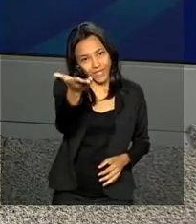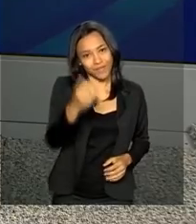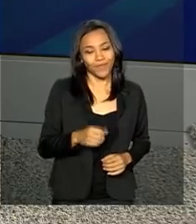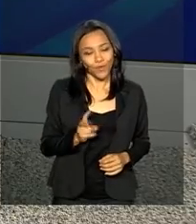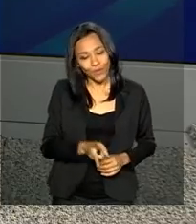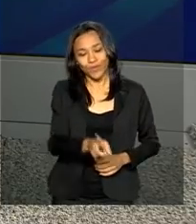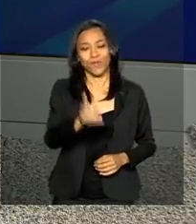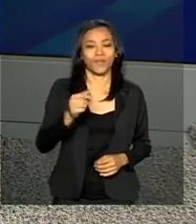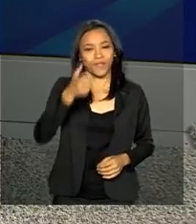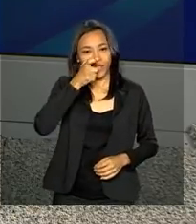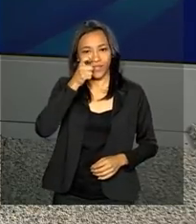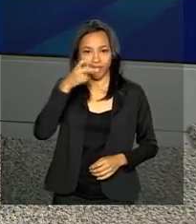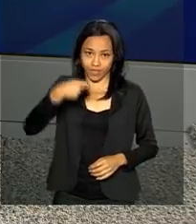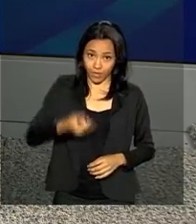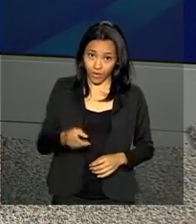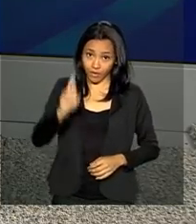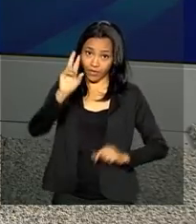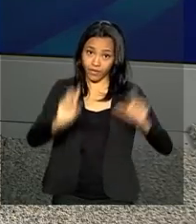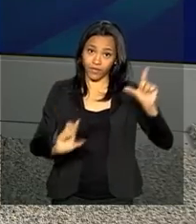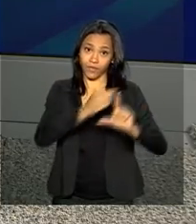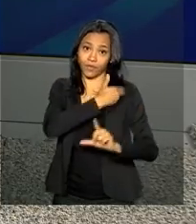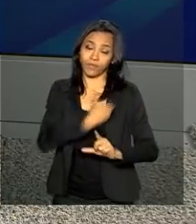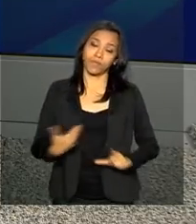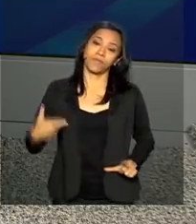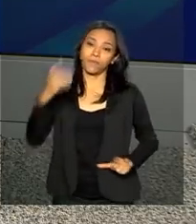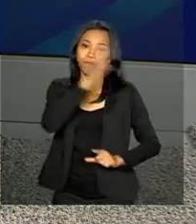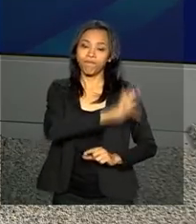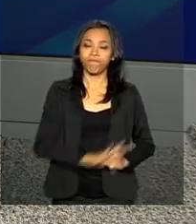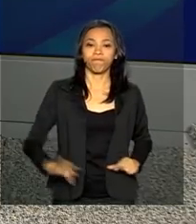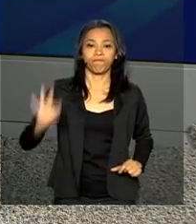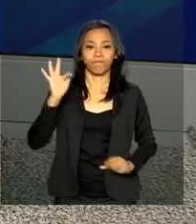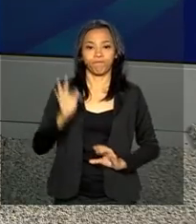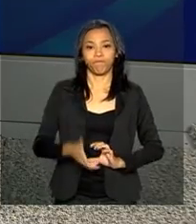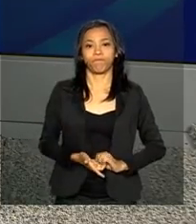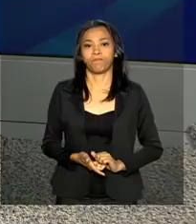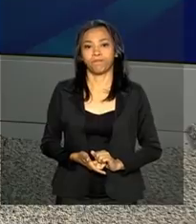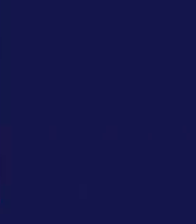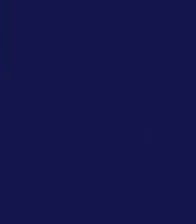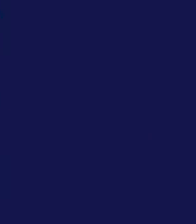você e continue com a gente aqui na NBR a TV do Governo